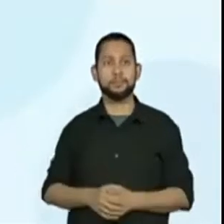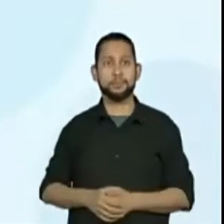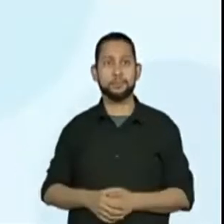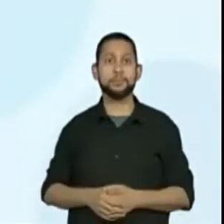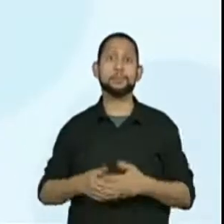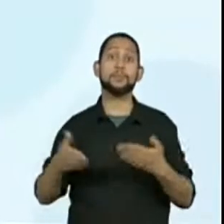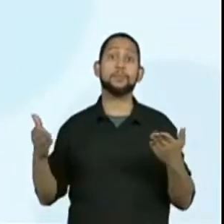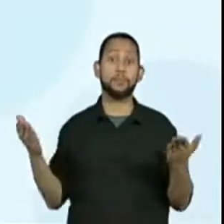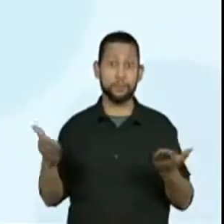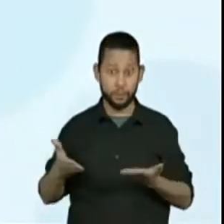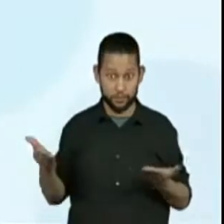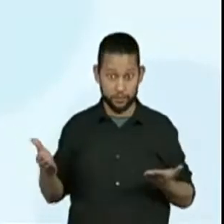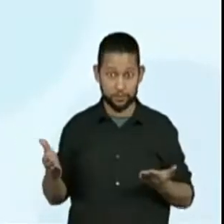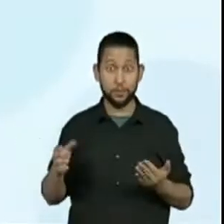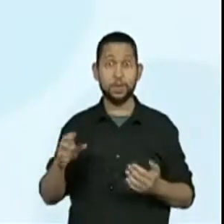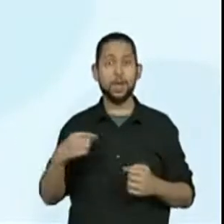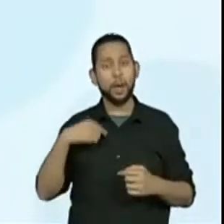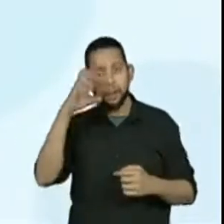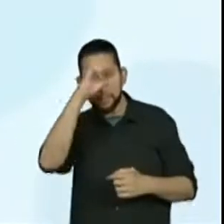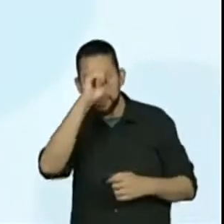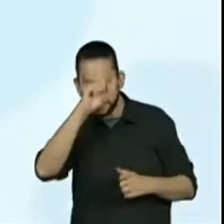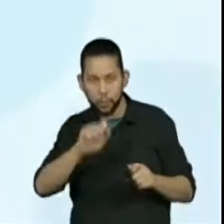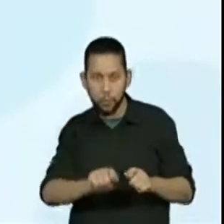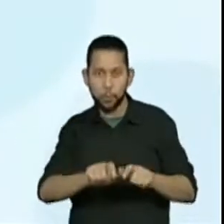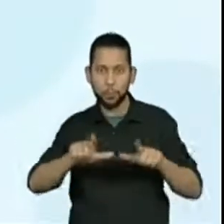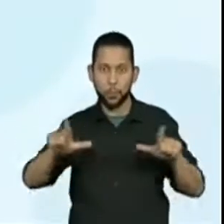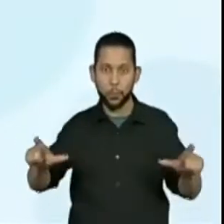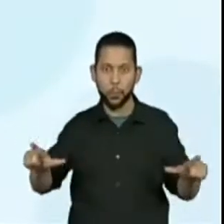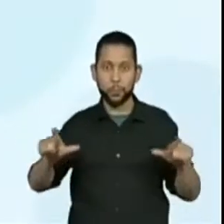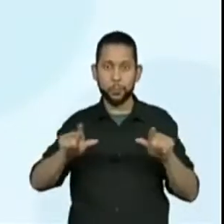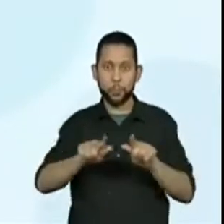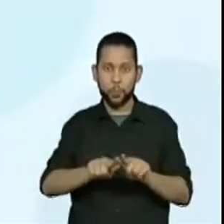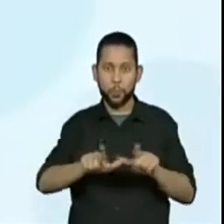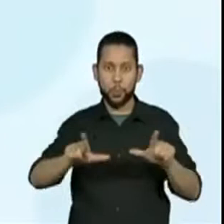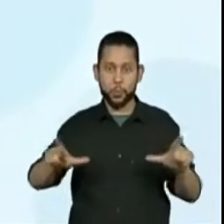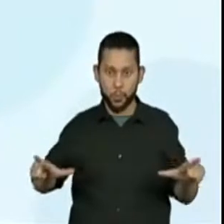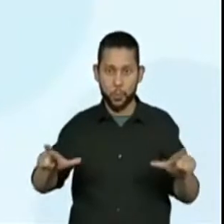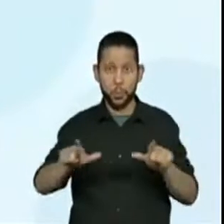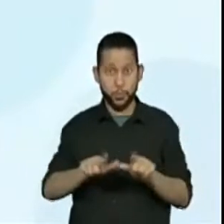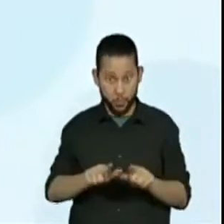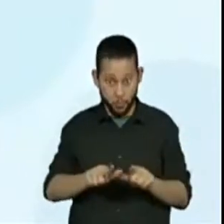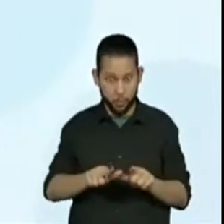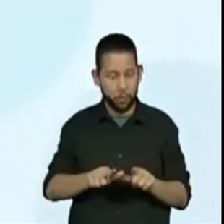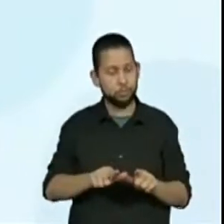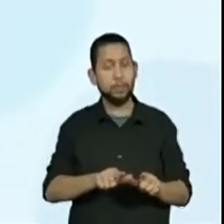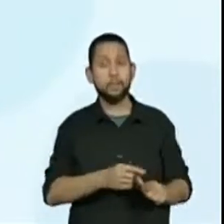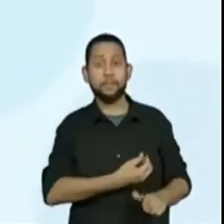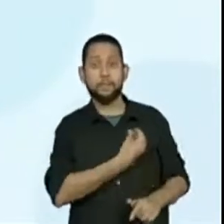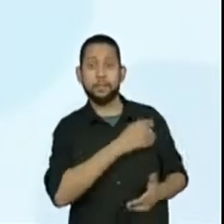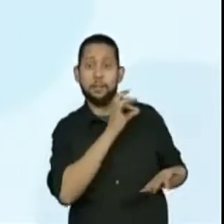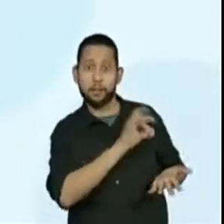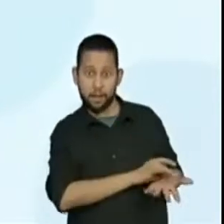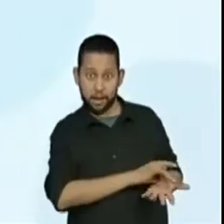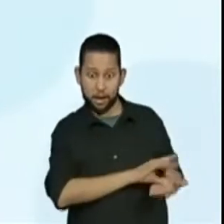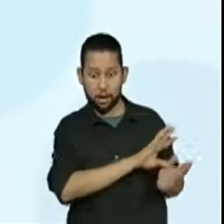Hoje nós utilizamos a proporcionalidade para ampliar e reduzir objetos